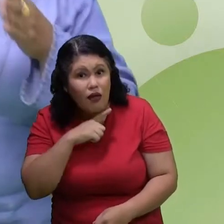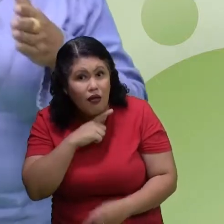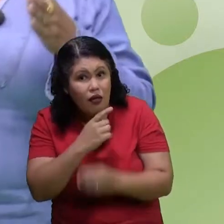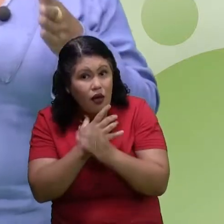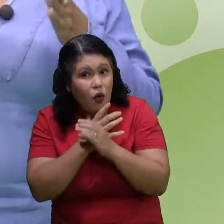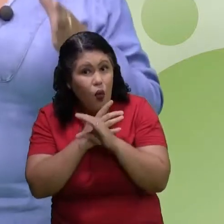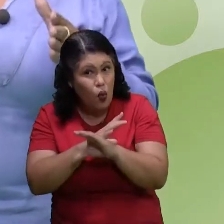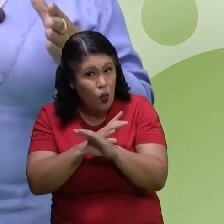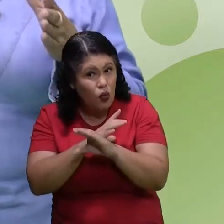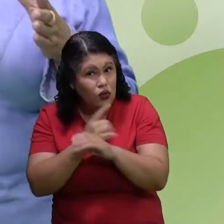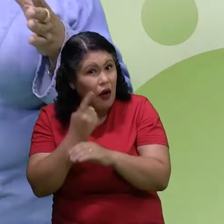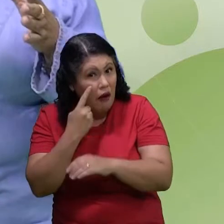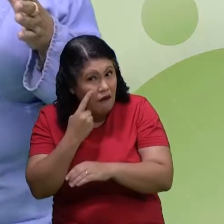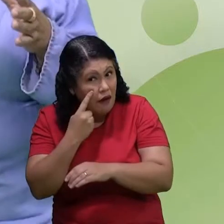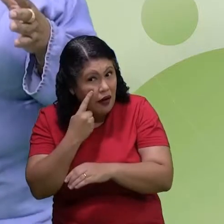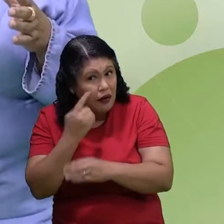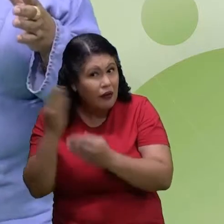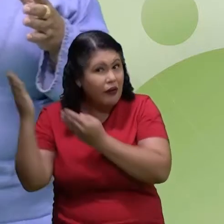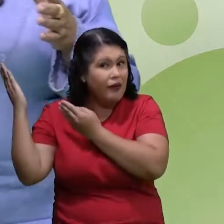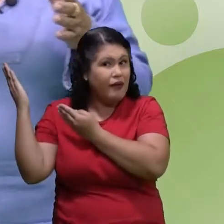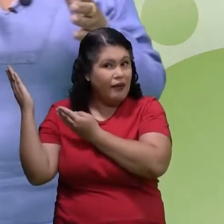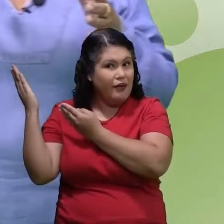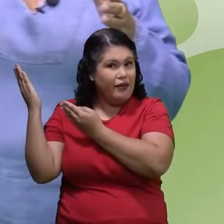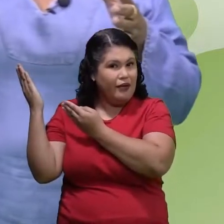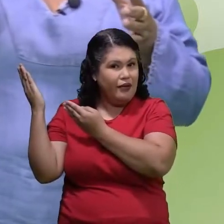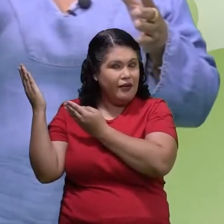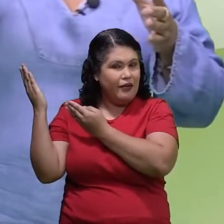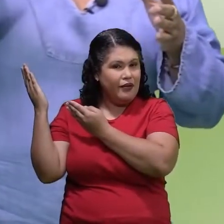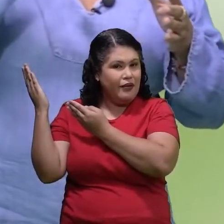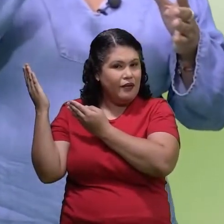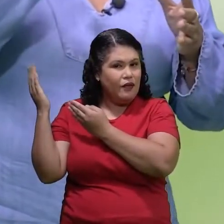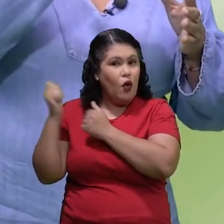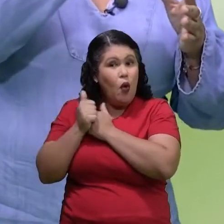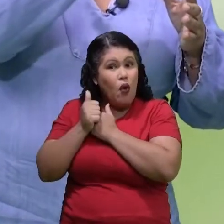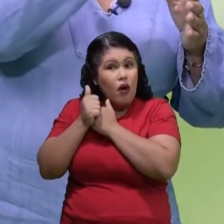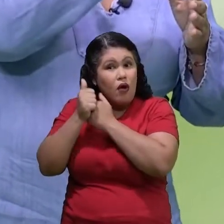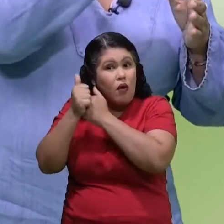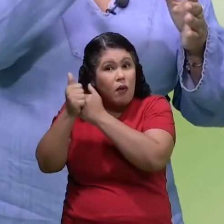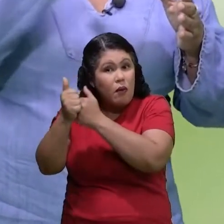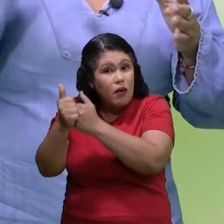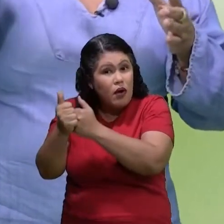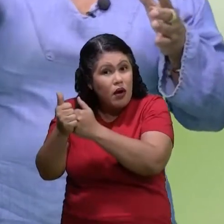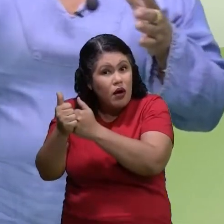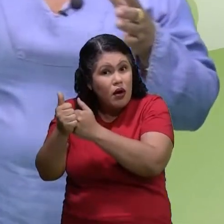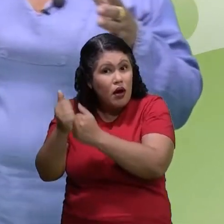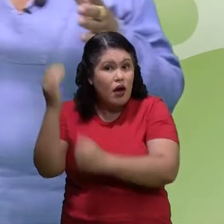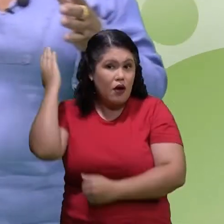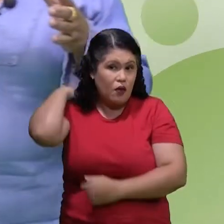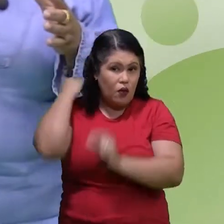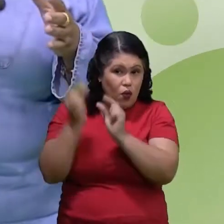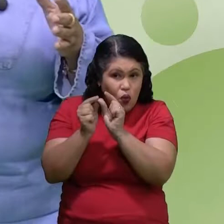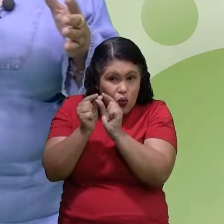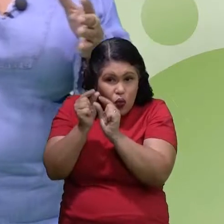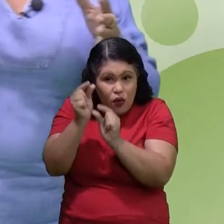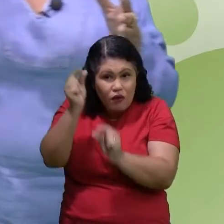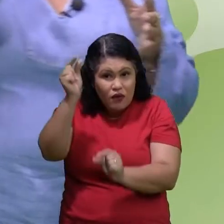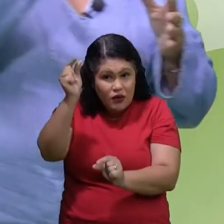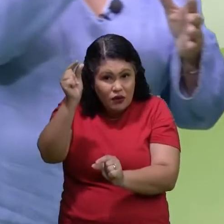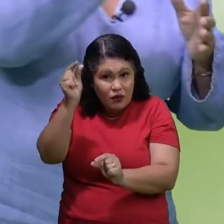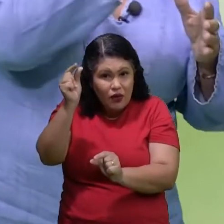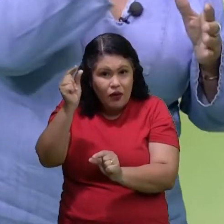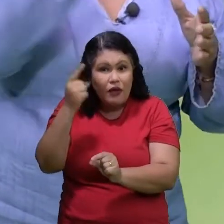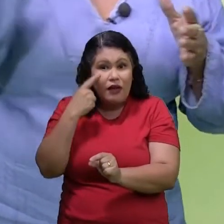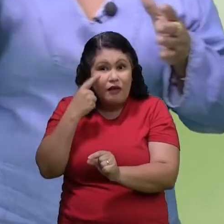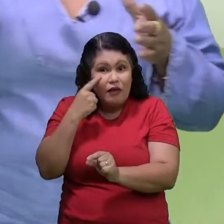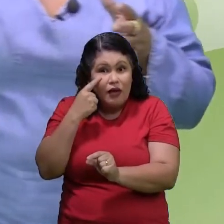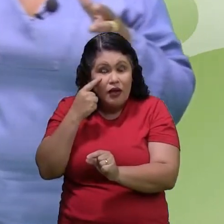vê que ele tem vértebras. Você consegue acompanhar aonde que está a sua coluna vertebral, né? Aquela